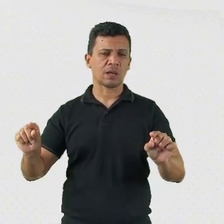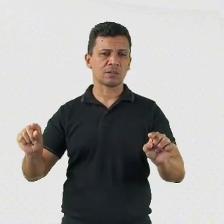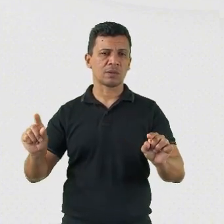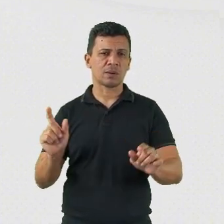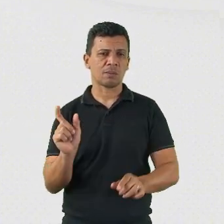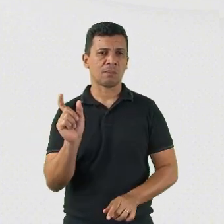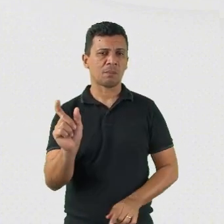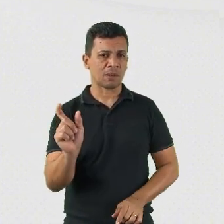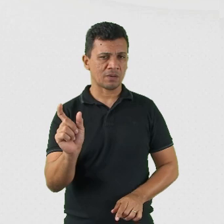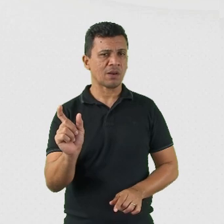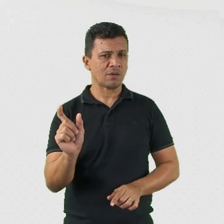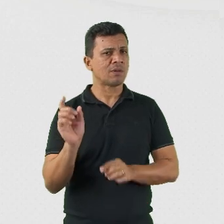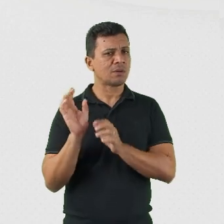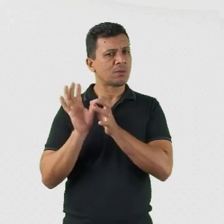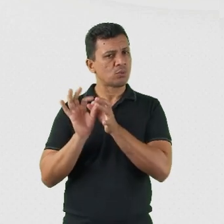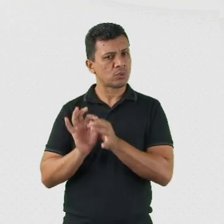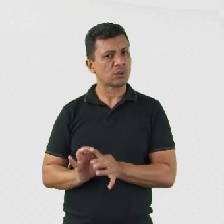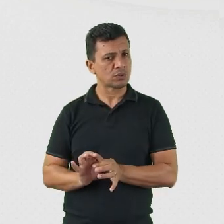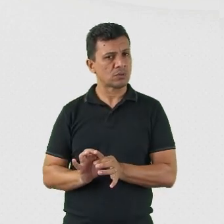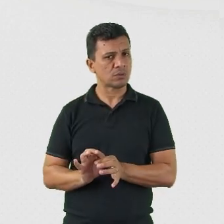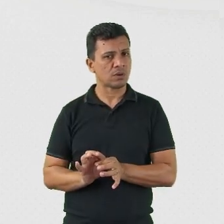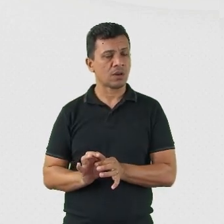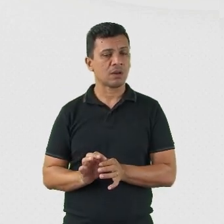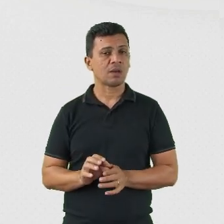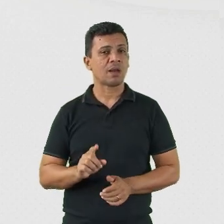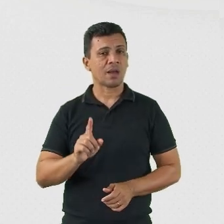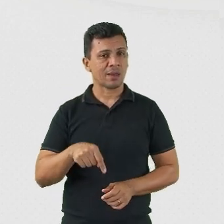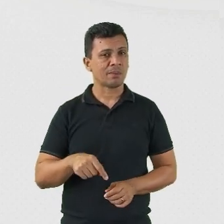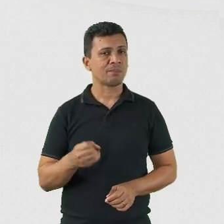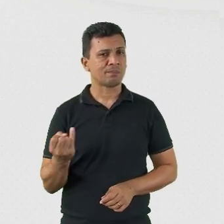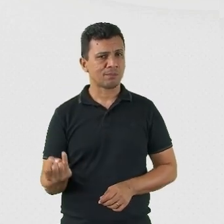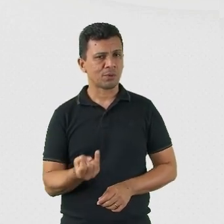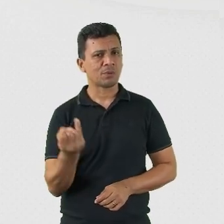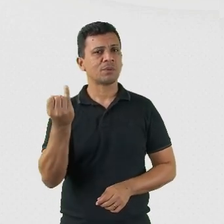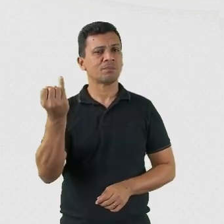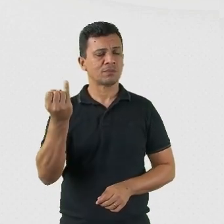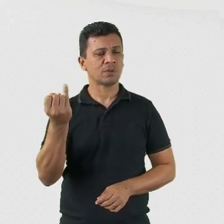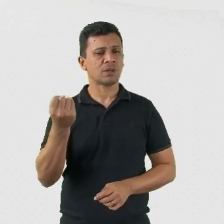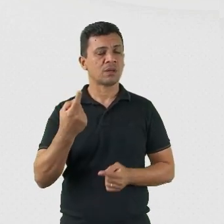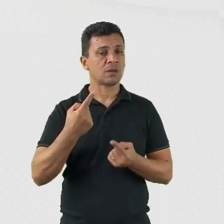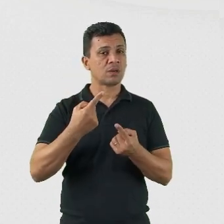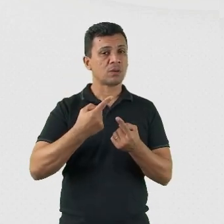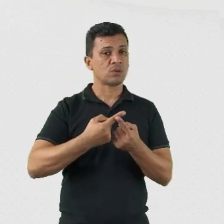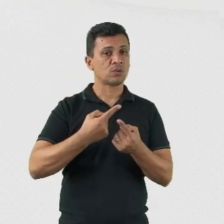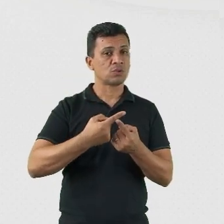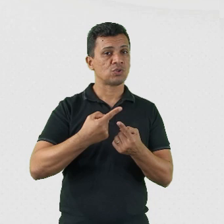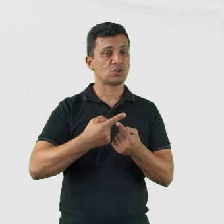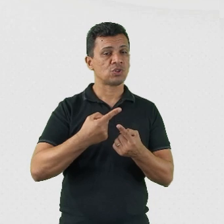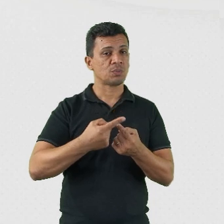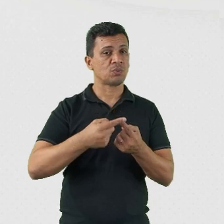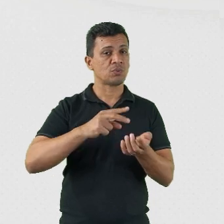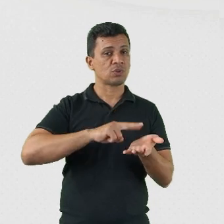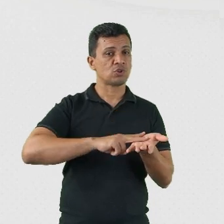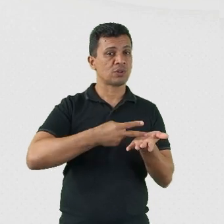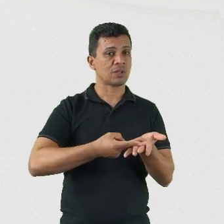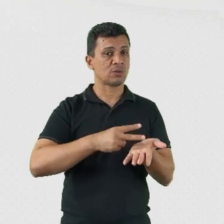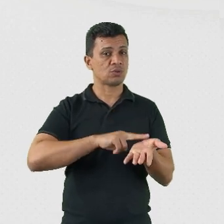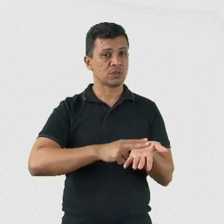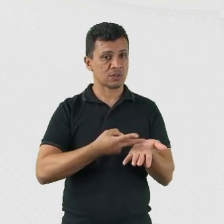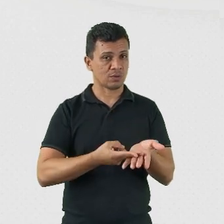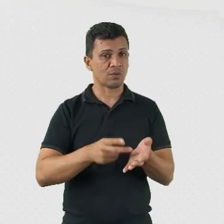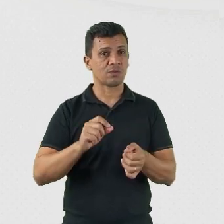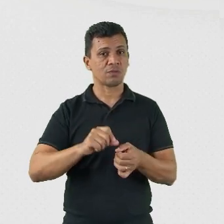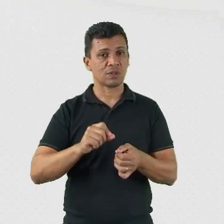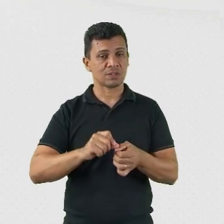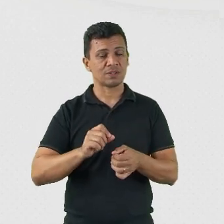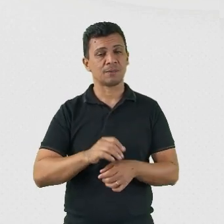aquela palavra está inserido vai fazer diferença. Ele vai determinar que tipo de tradução você faz. Se